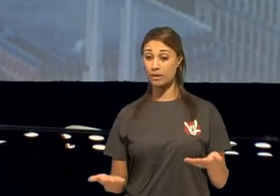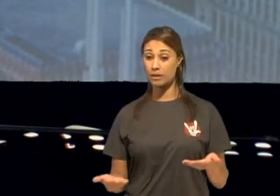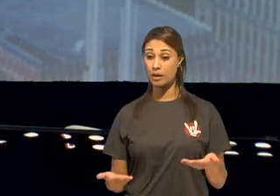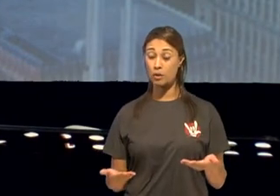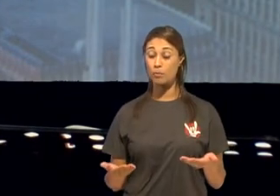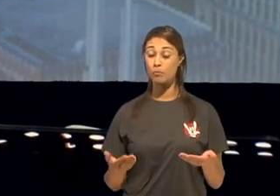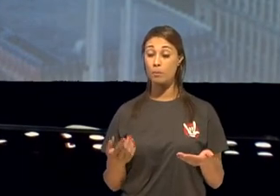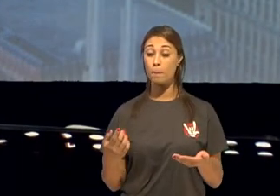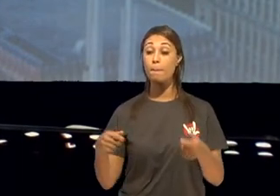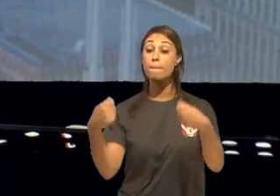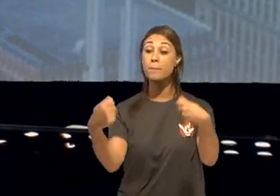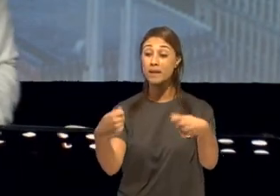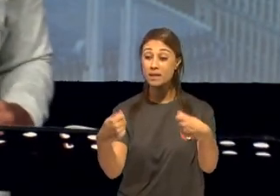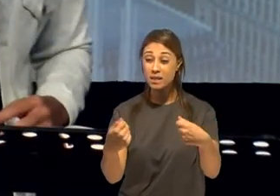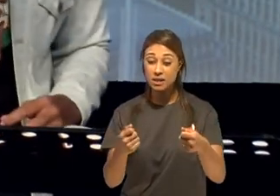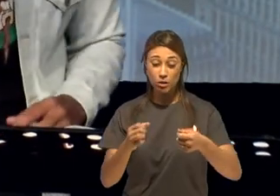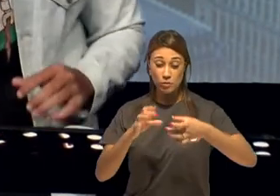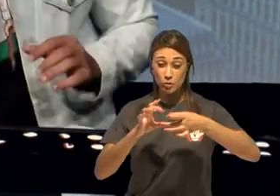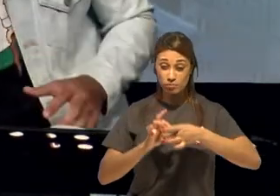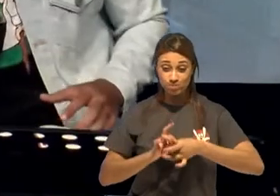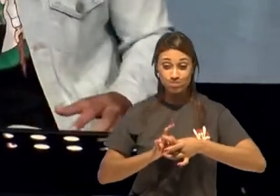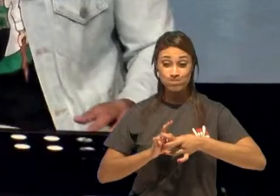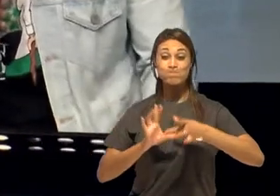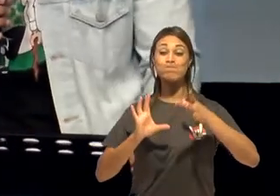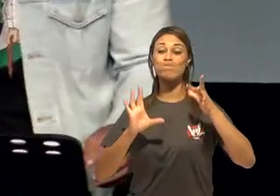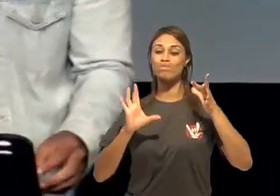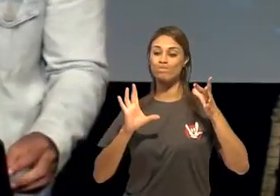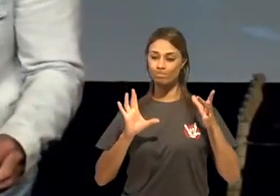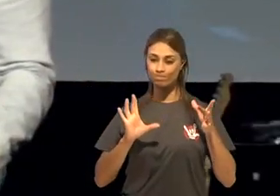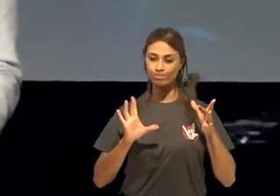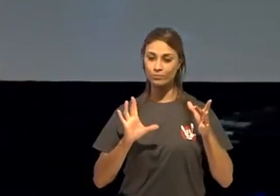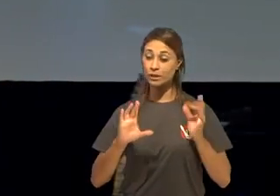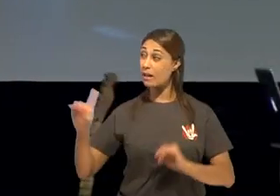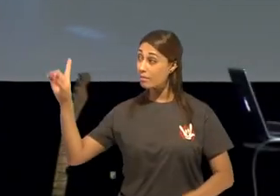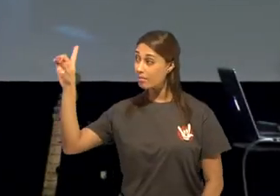permita. Quero terminar aqui falando